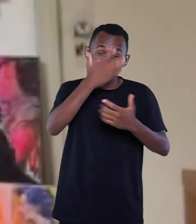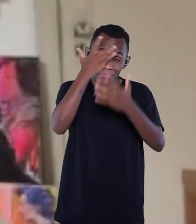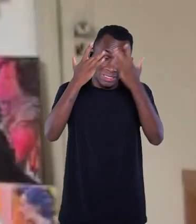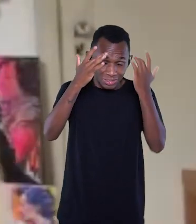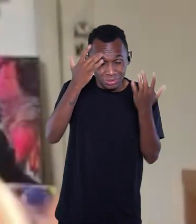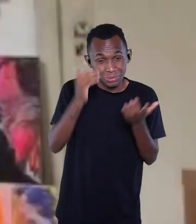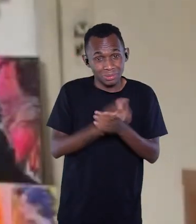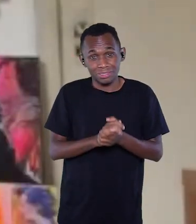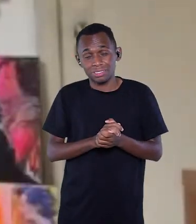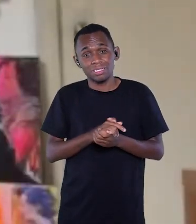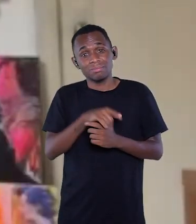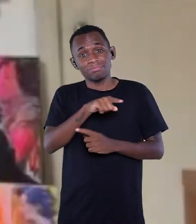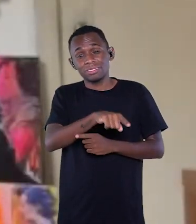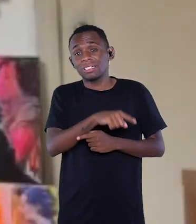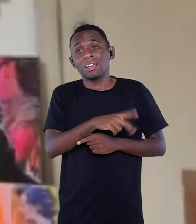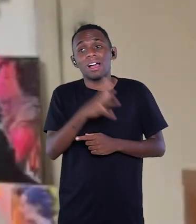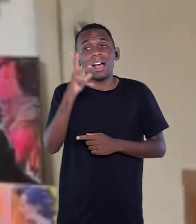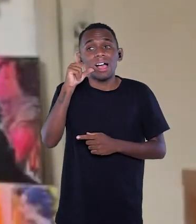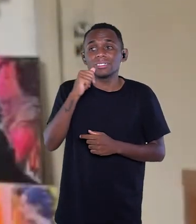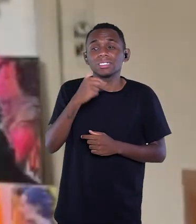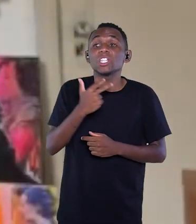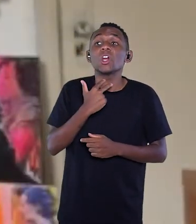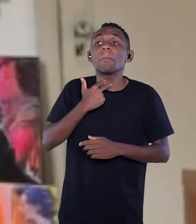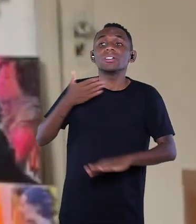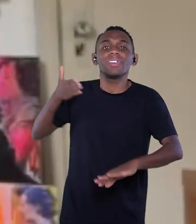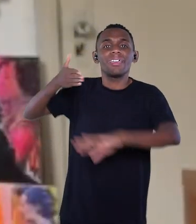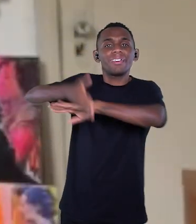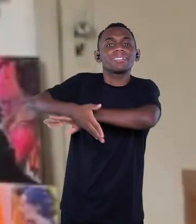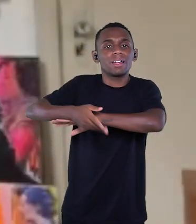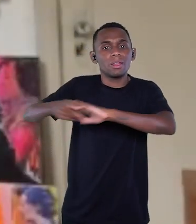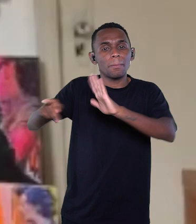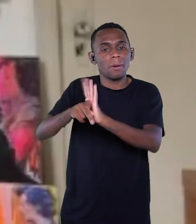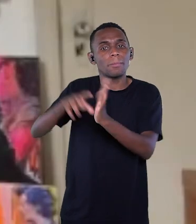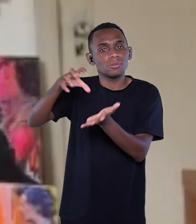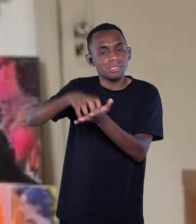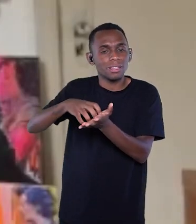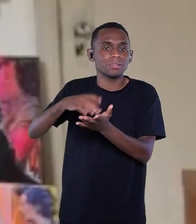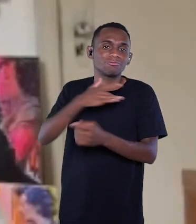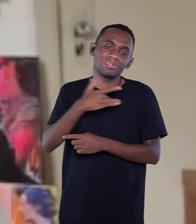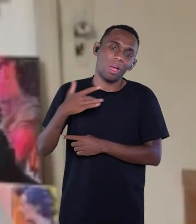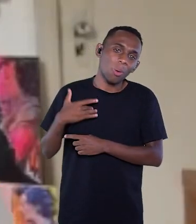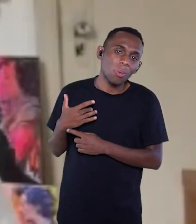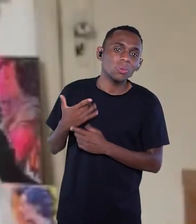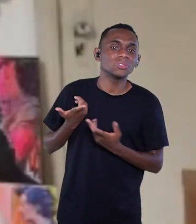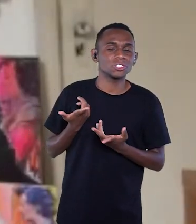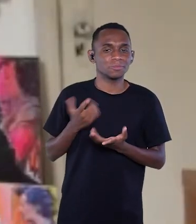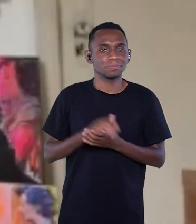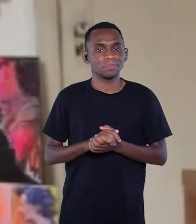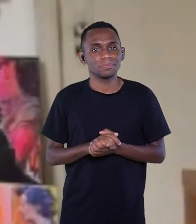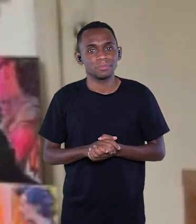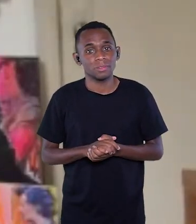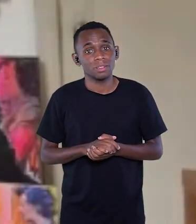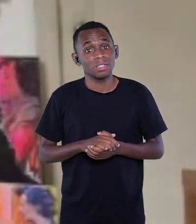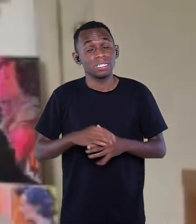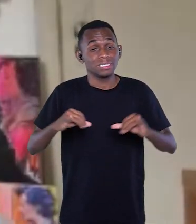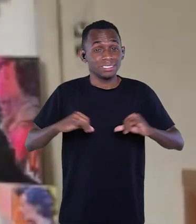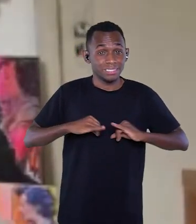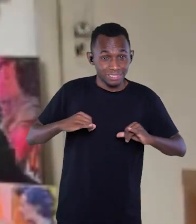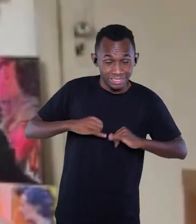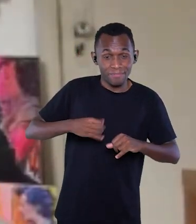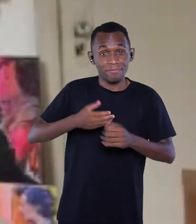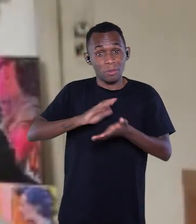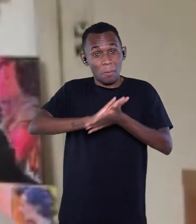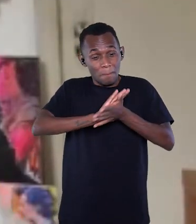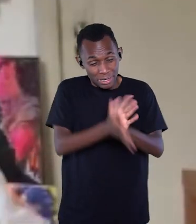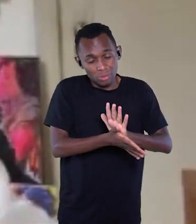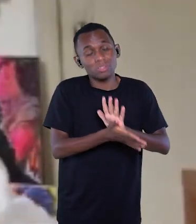que às vezes não acham que elas podem entrar num posto de saúde, né, no centro de saúde, elas não elas sofrem